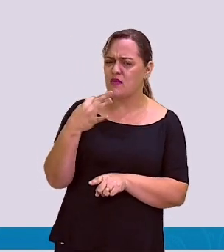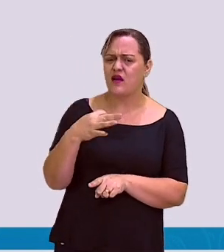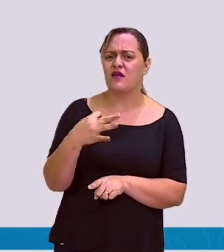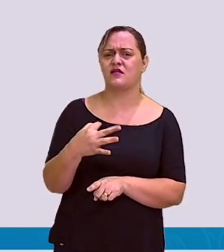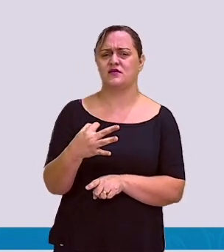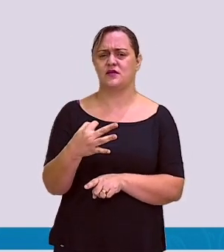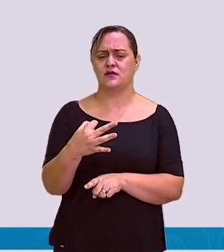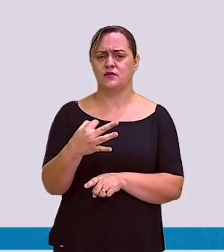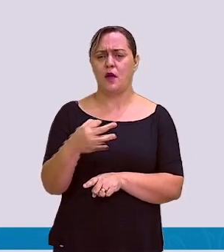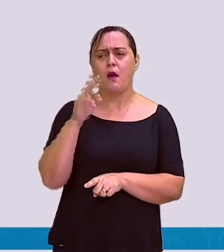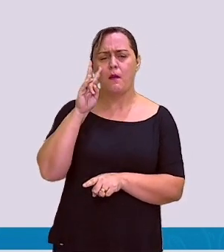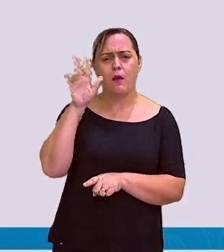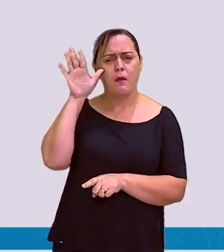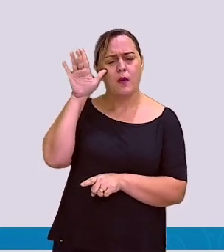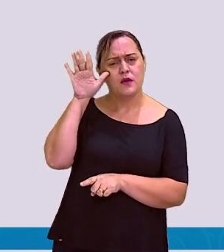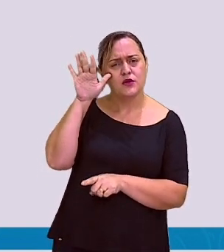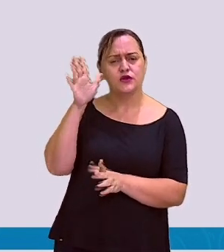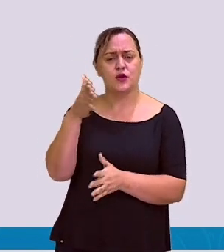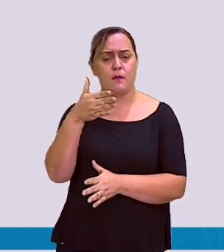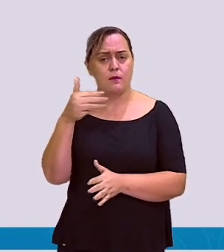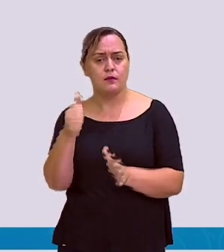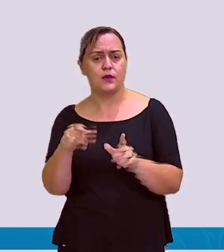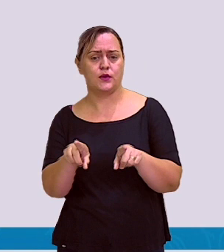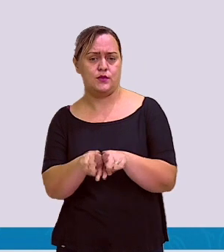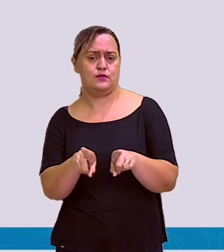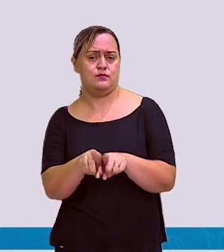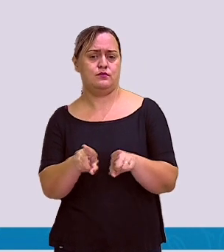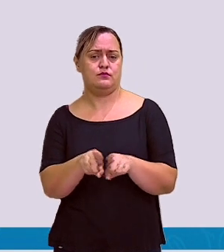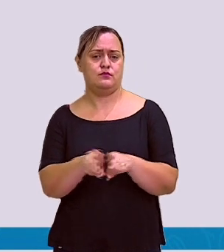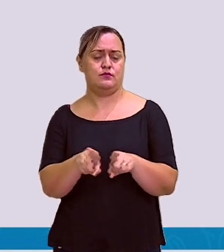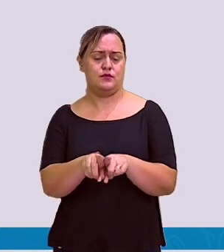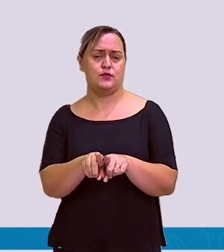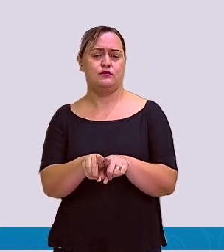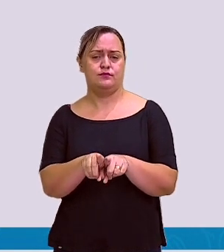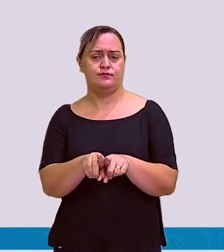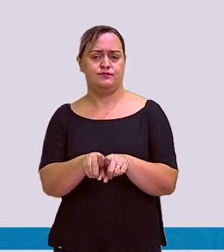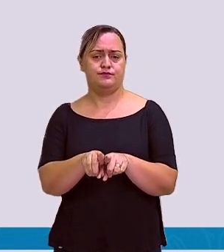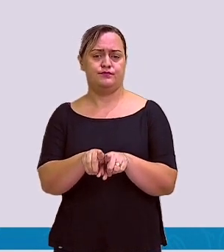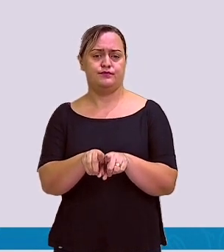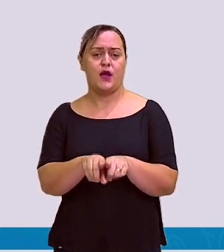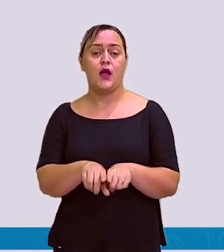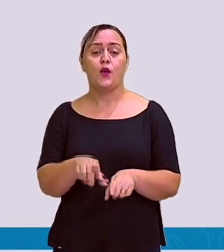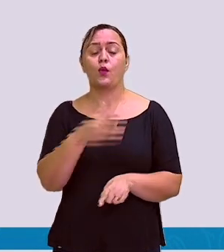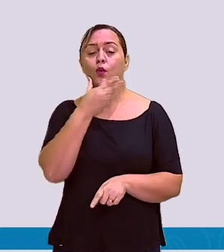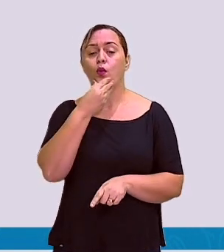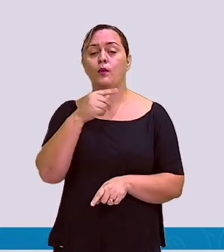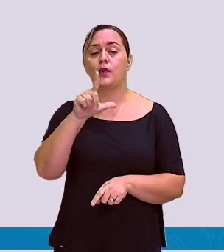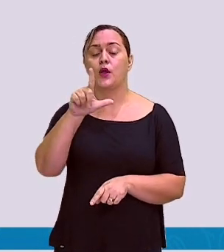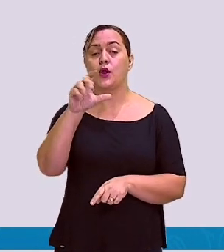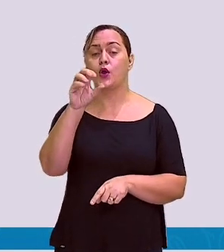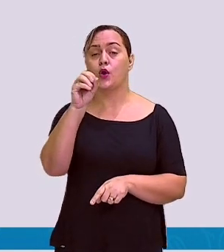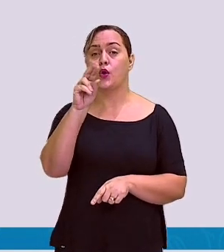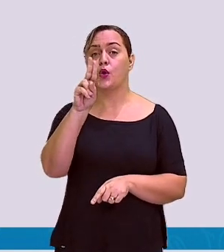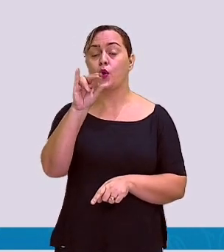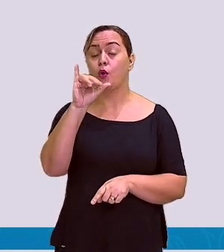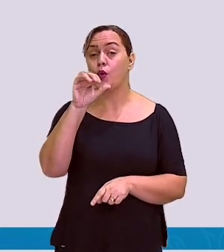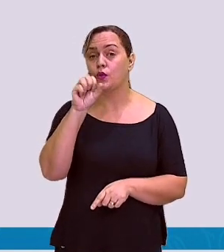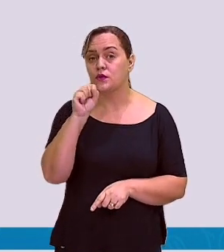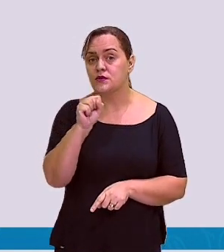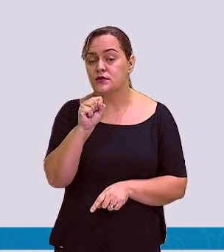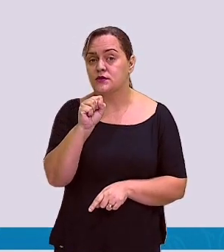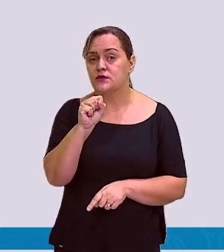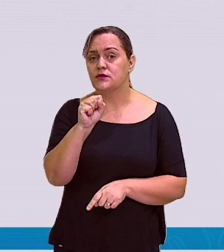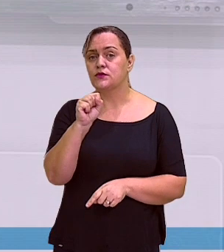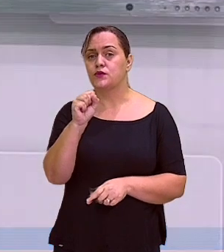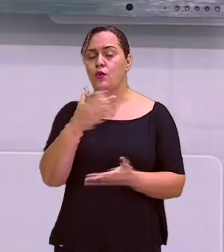com o cinematógrafo que Lois Lumière se tornou o primeiro cineasta a produzir documentários em